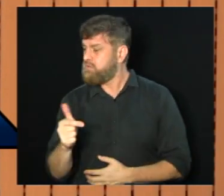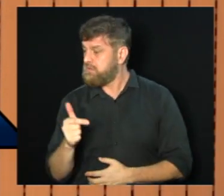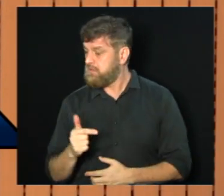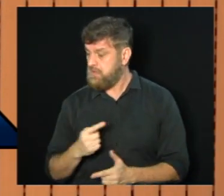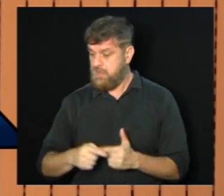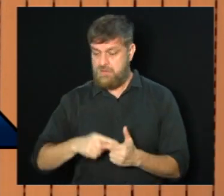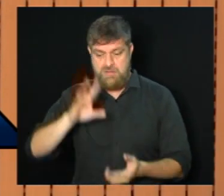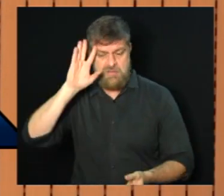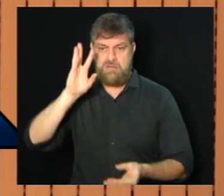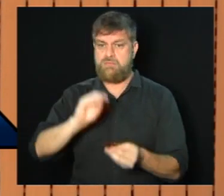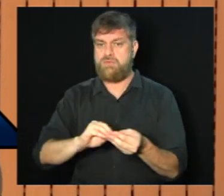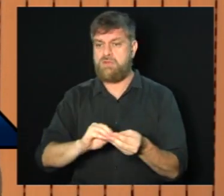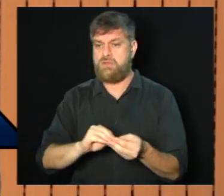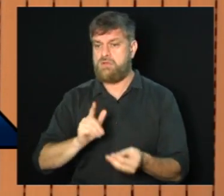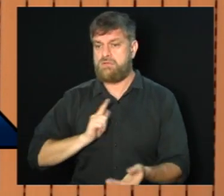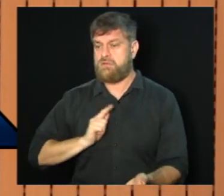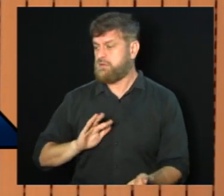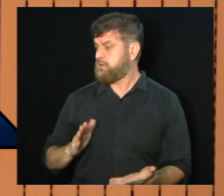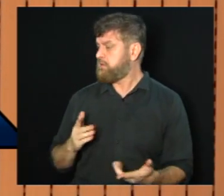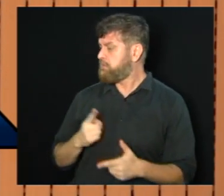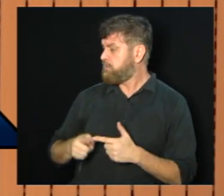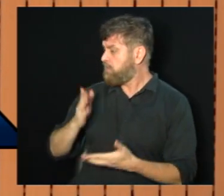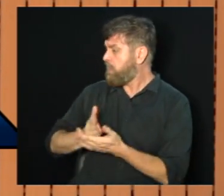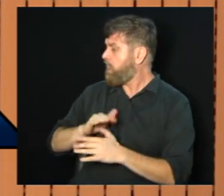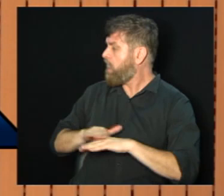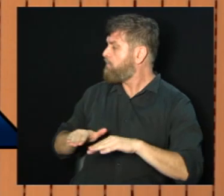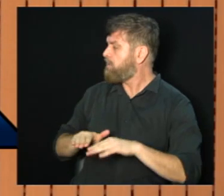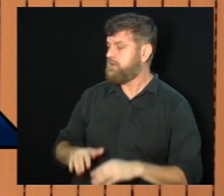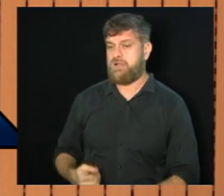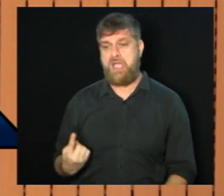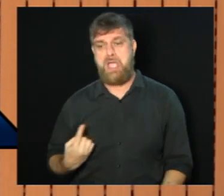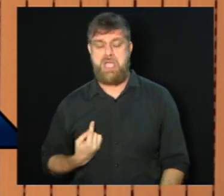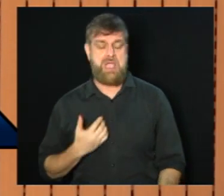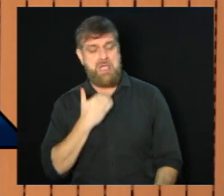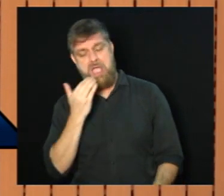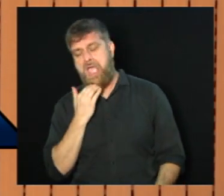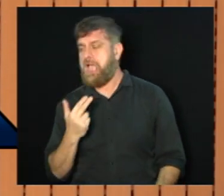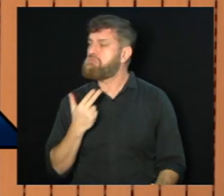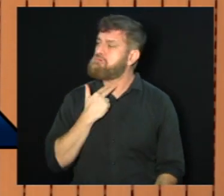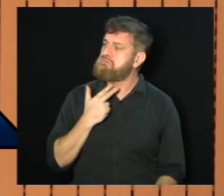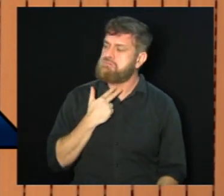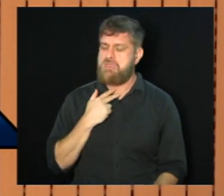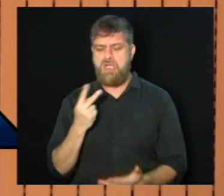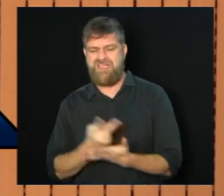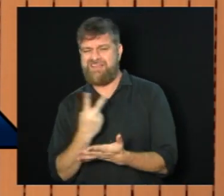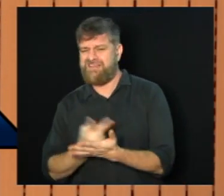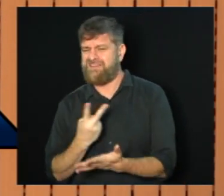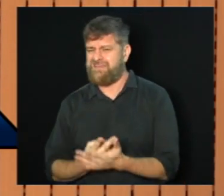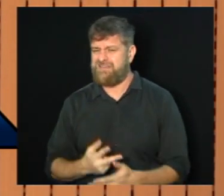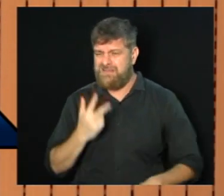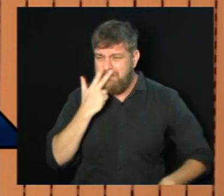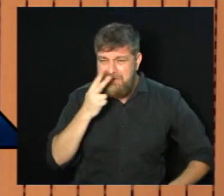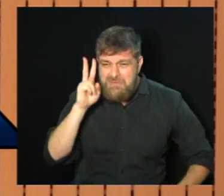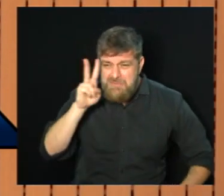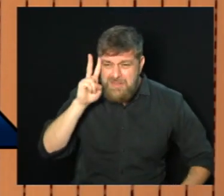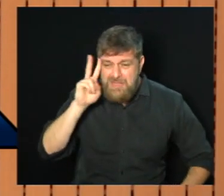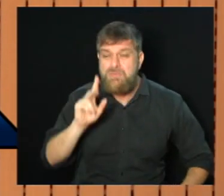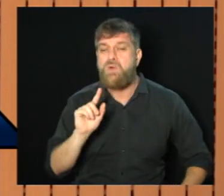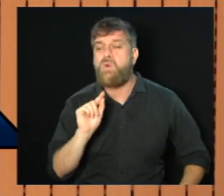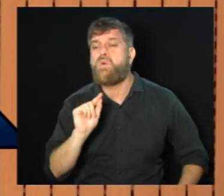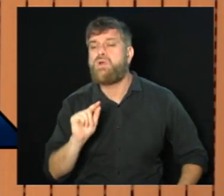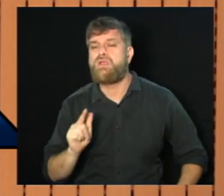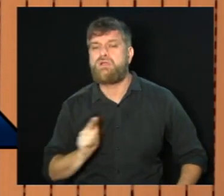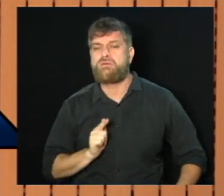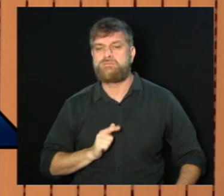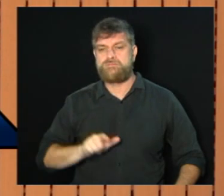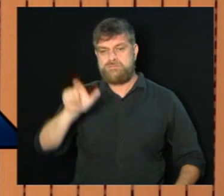resolve solucionar o problema, não serve. Isso aí me lembra muito bem aquela história de